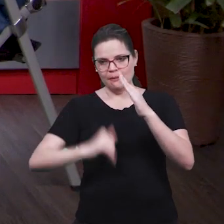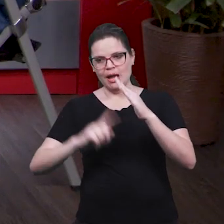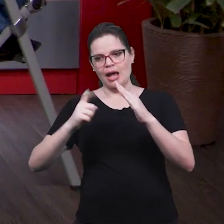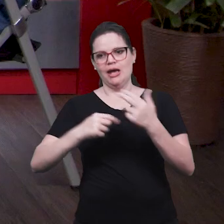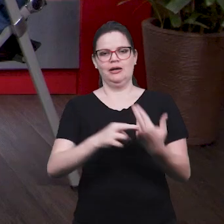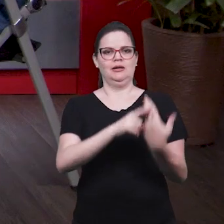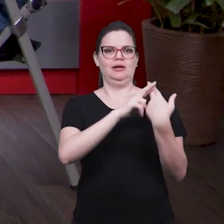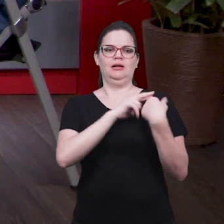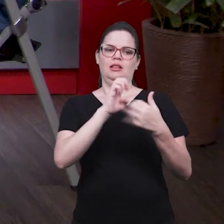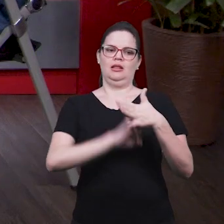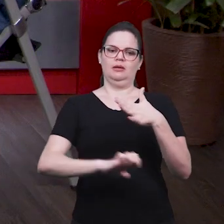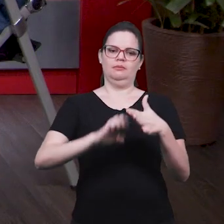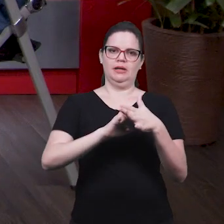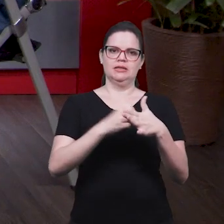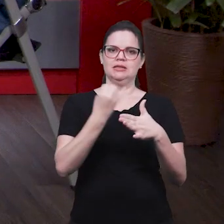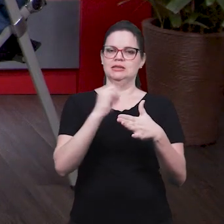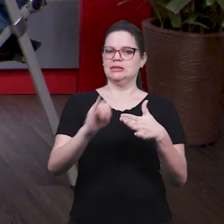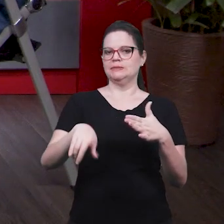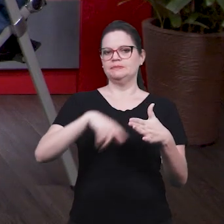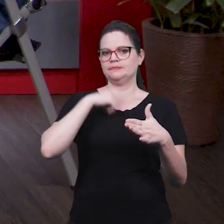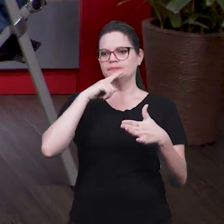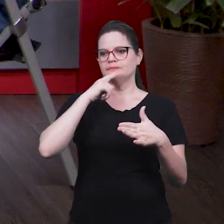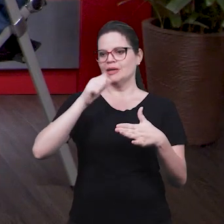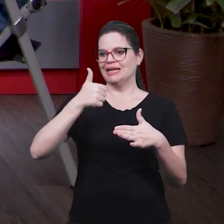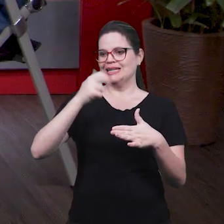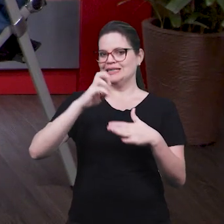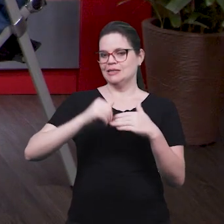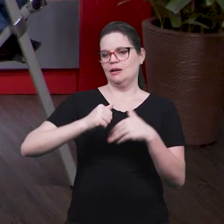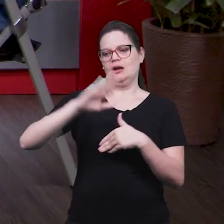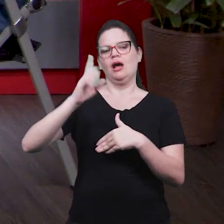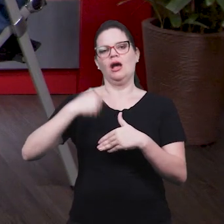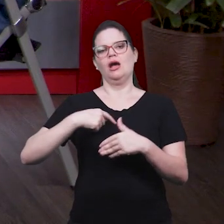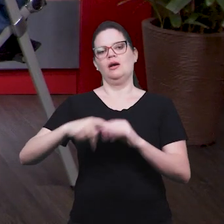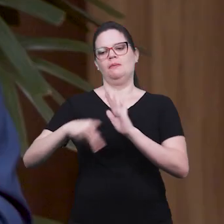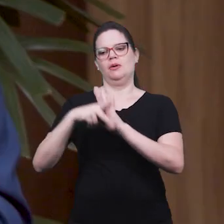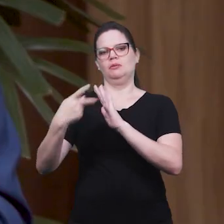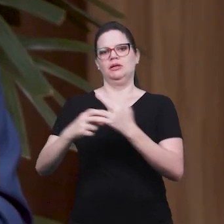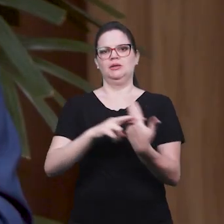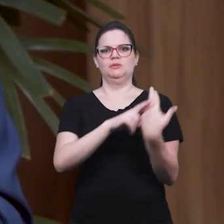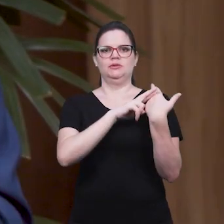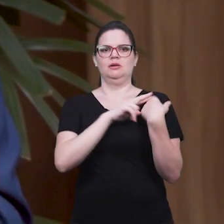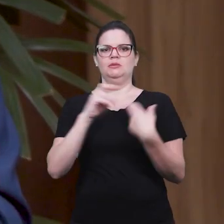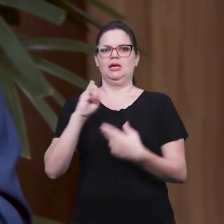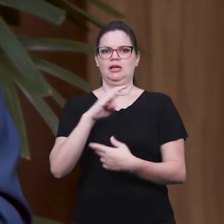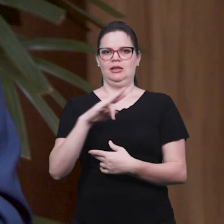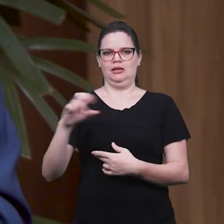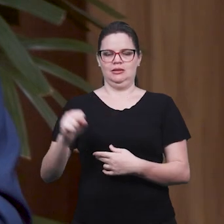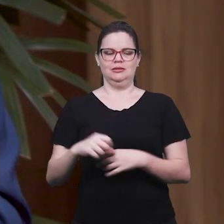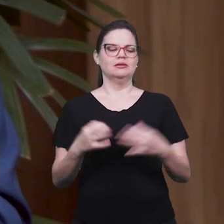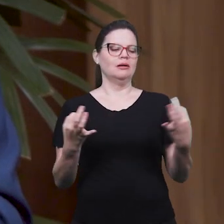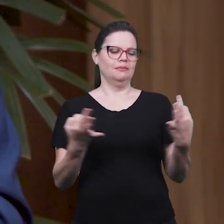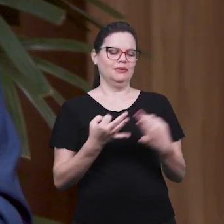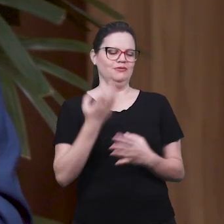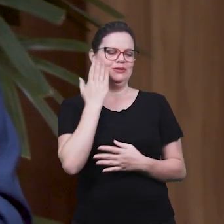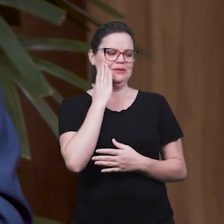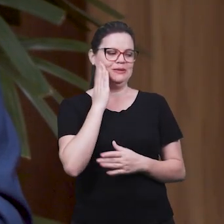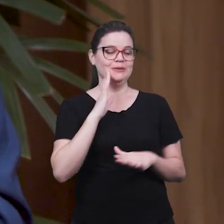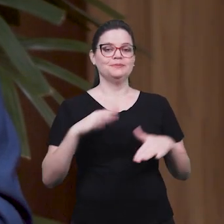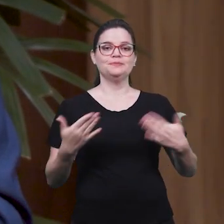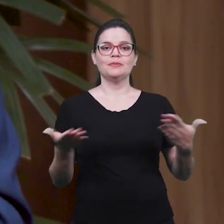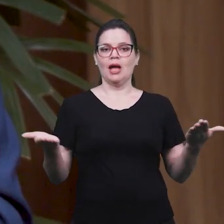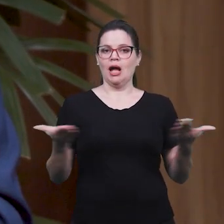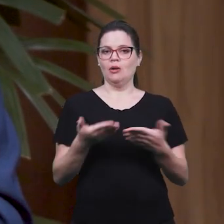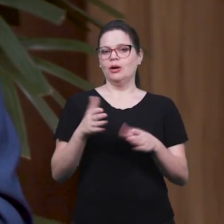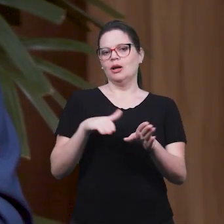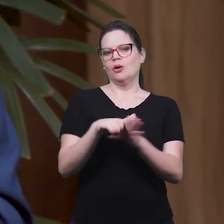de 15 dias, aí sim entra, no caso, no INSS, no regime geral. Correto. Perfeito. Doutora Juliana, quais seriam os